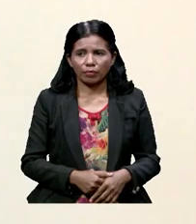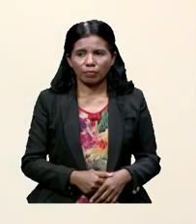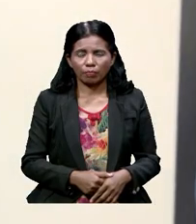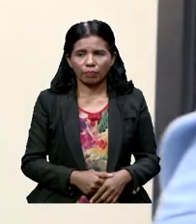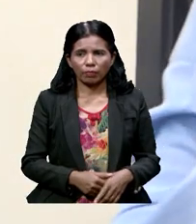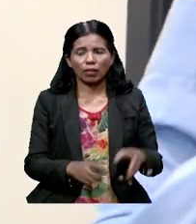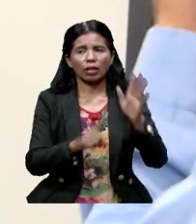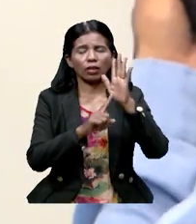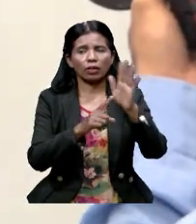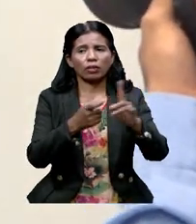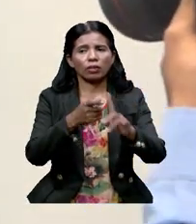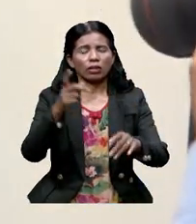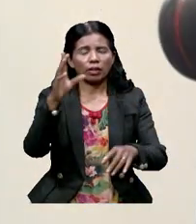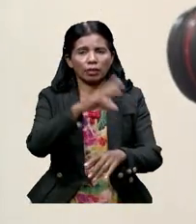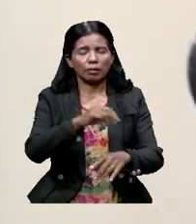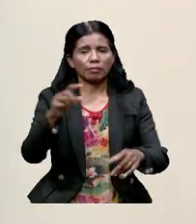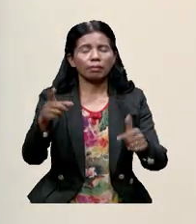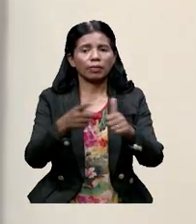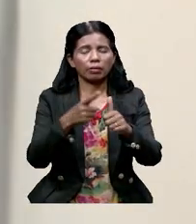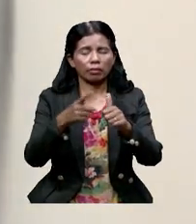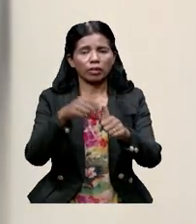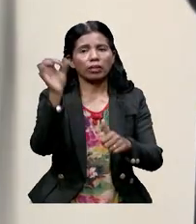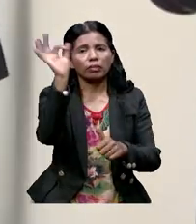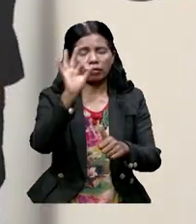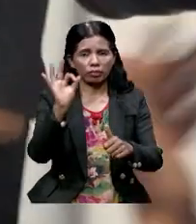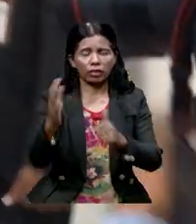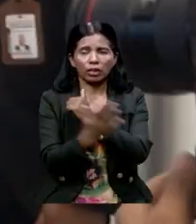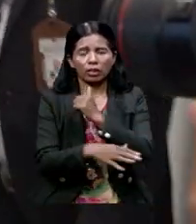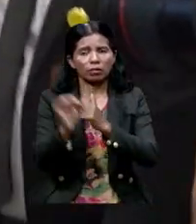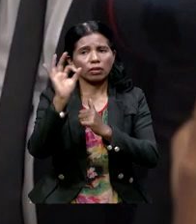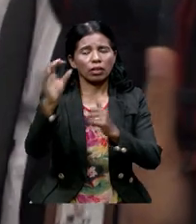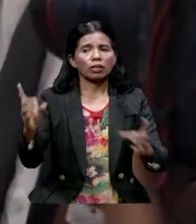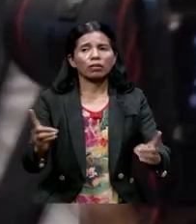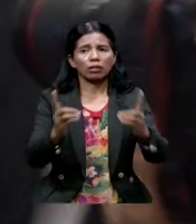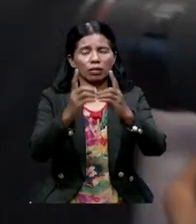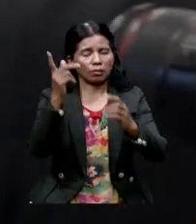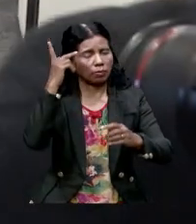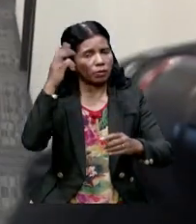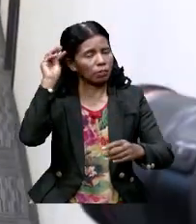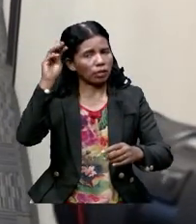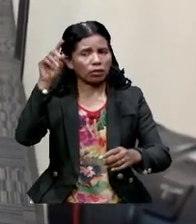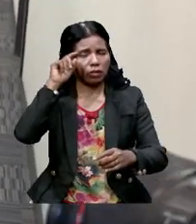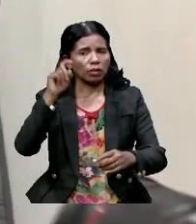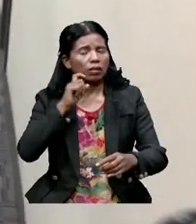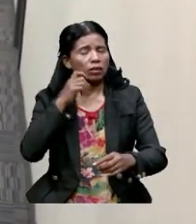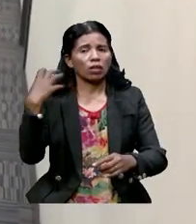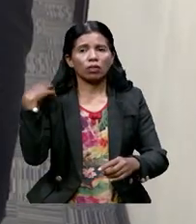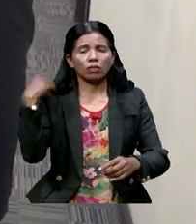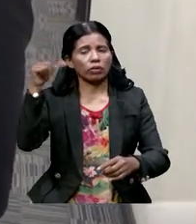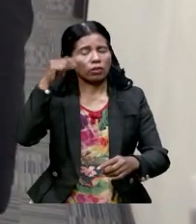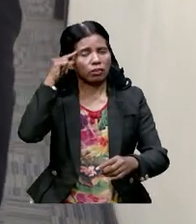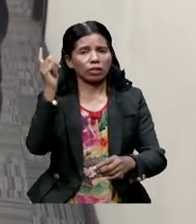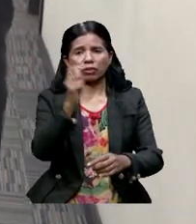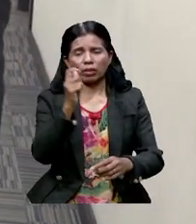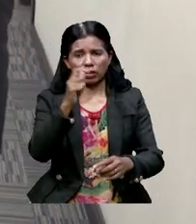Assunto ne ato Rusi, primeiro conselheiro França, a foi na Sorumalvo primeiro-ministro Karalasanana Guzmão e a Palácio Governo